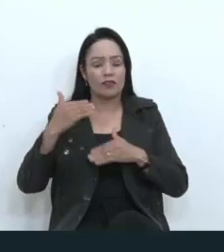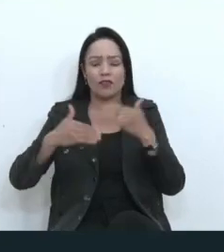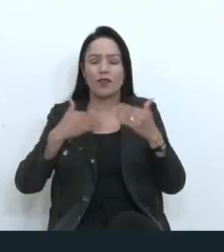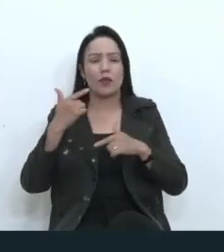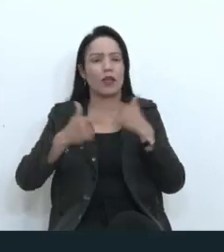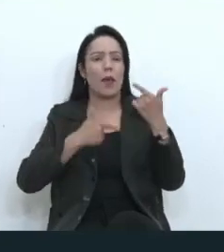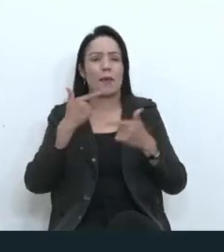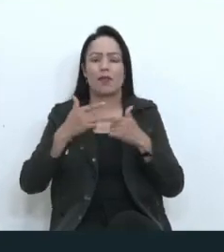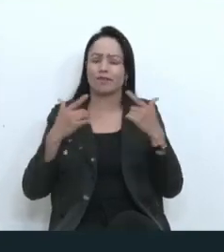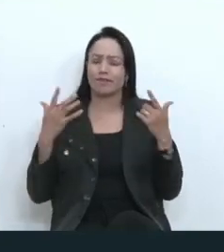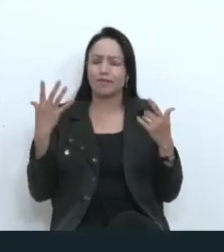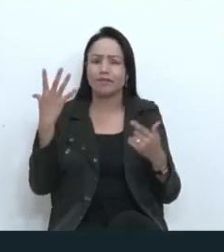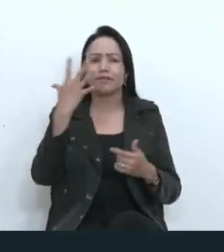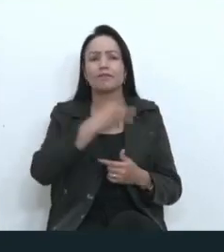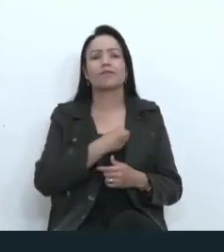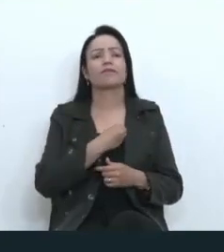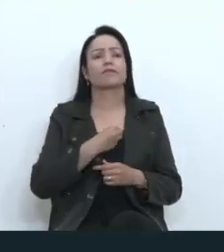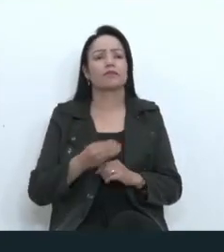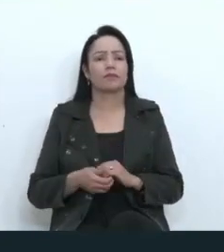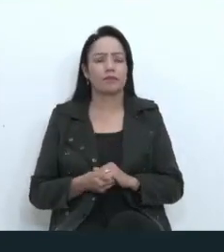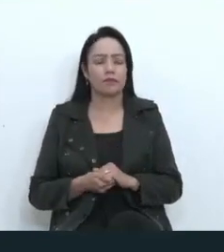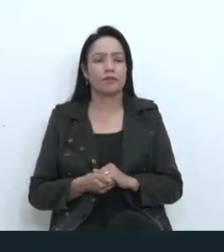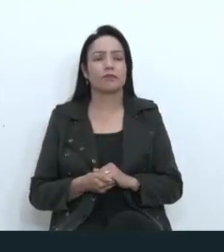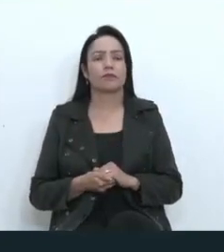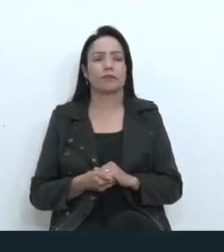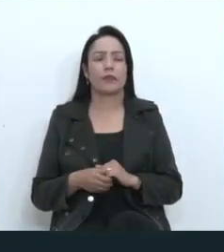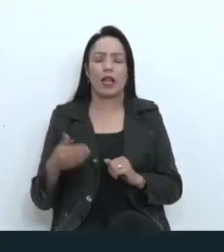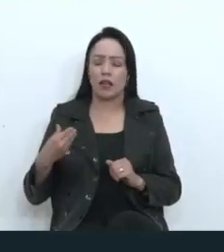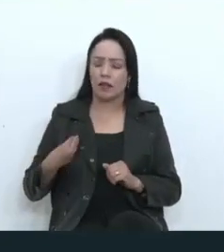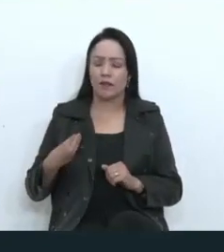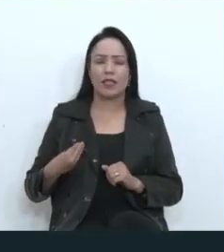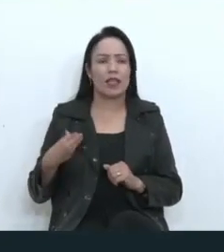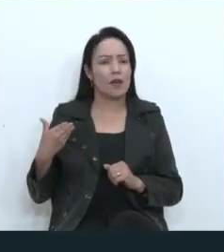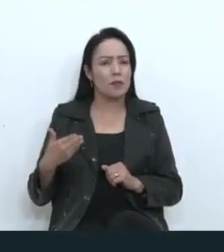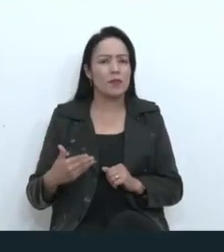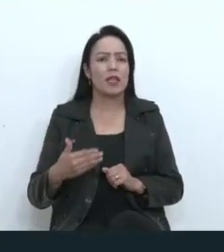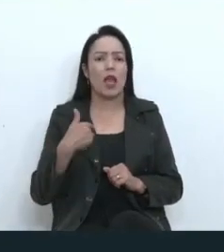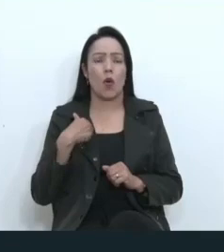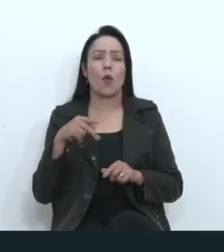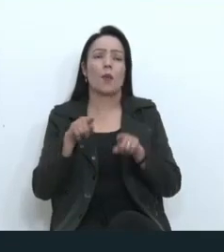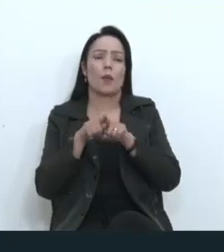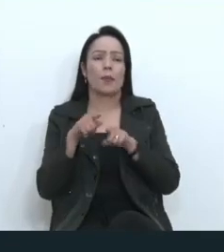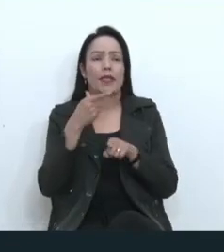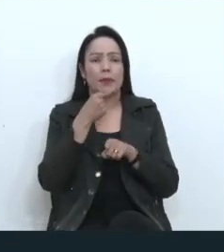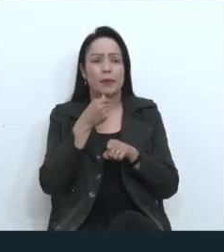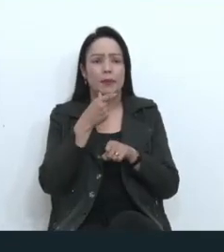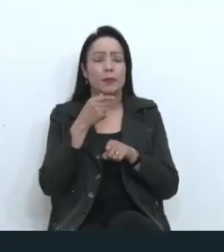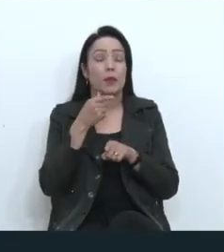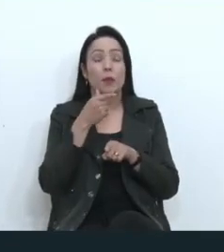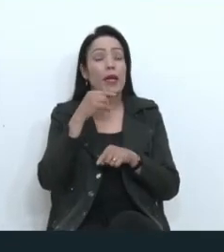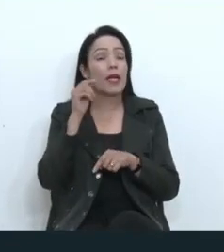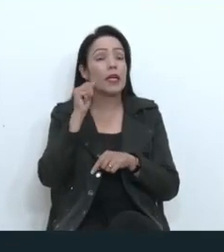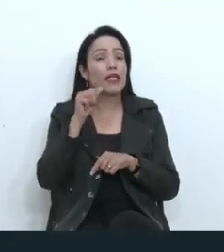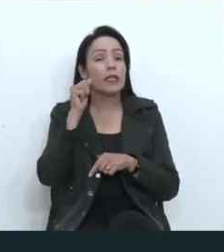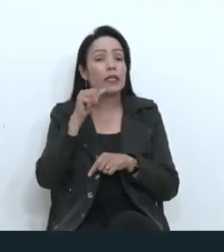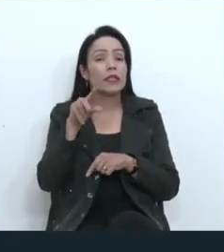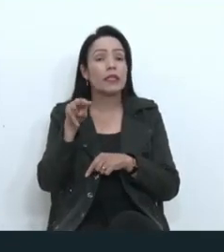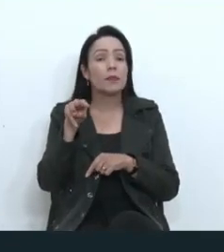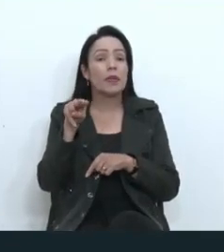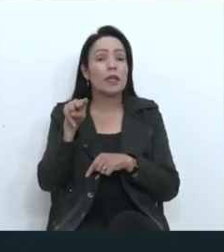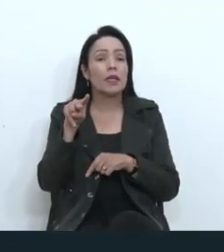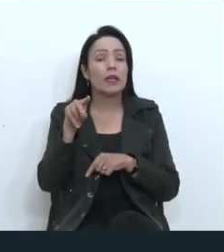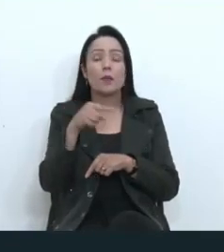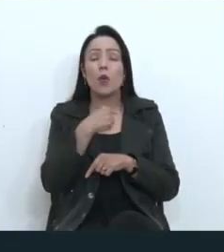que é nobre eu na minha trajetória de vida eu tive uma que faleceu com leucemia e a gente sabe que